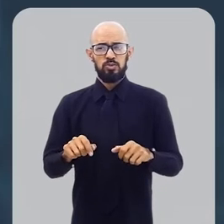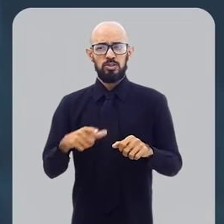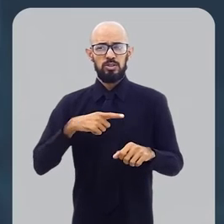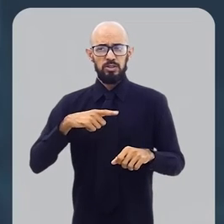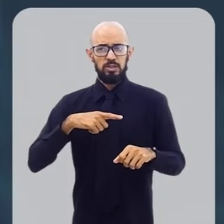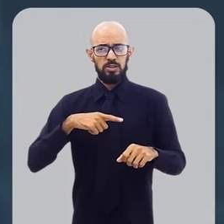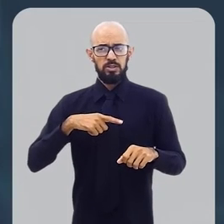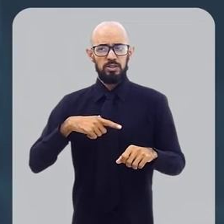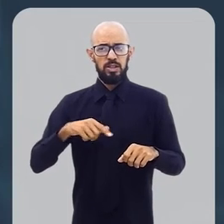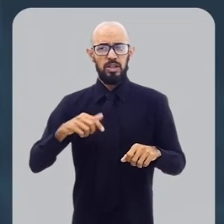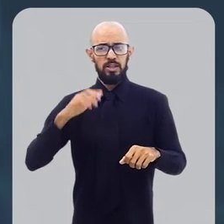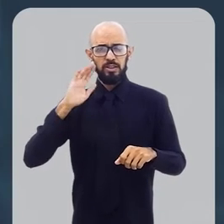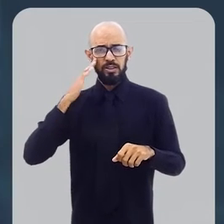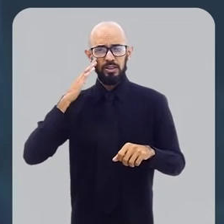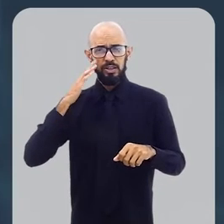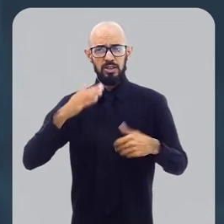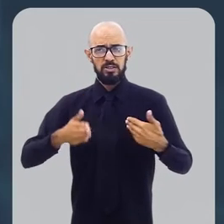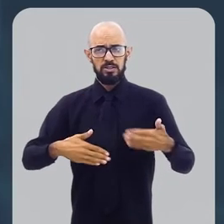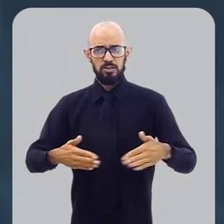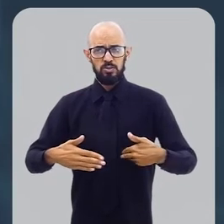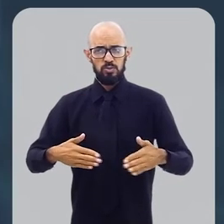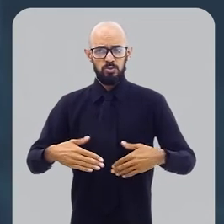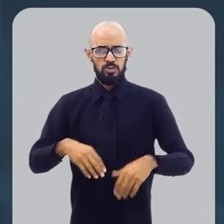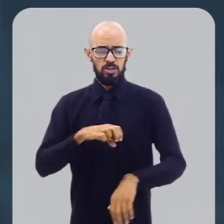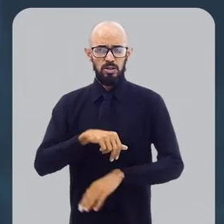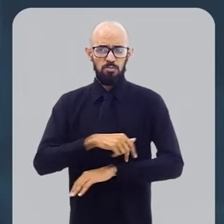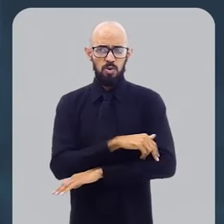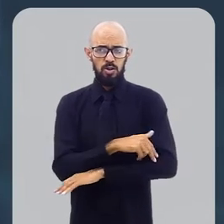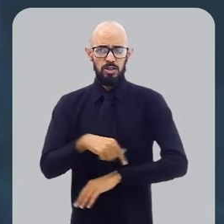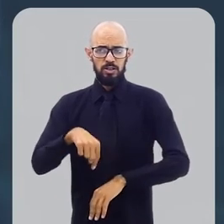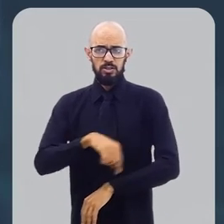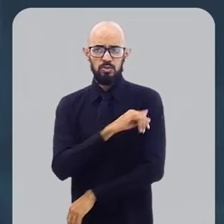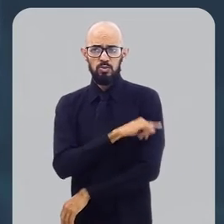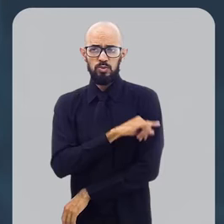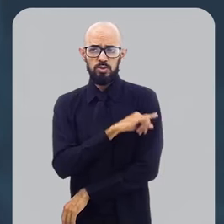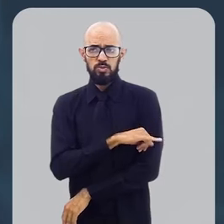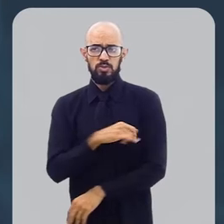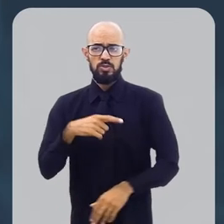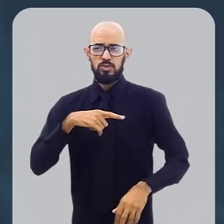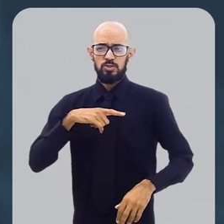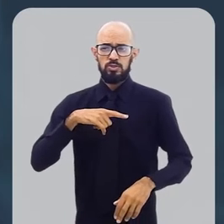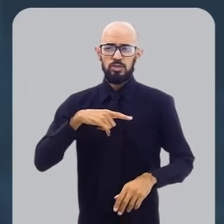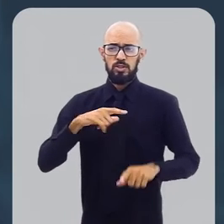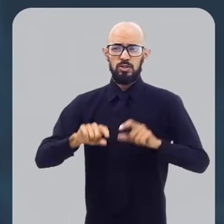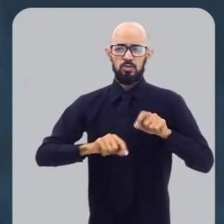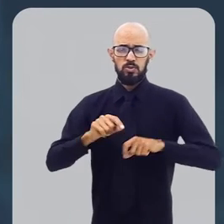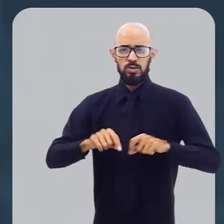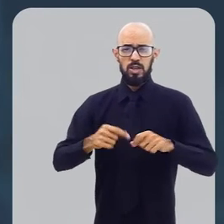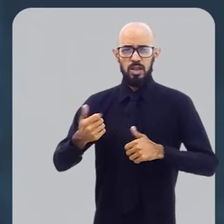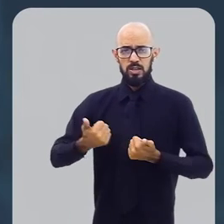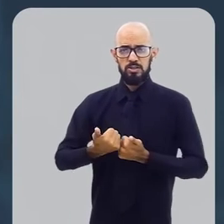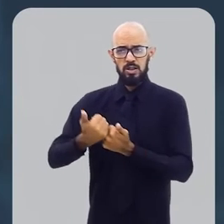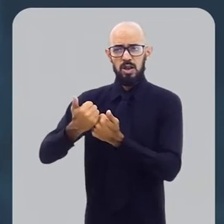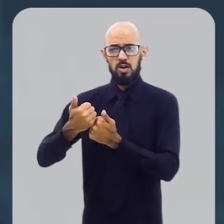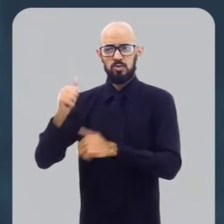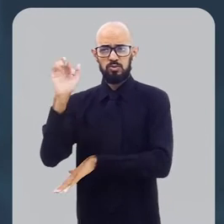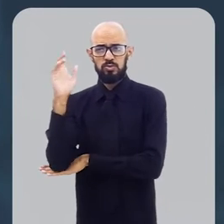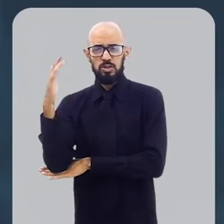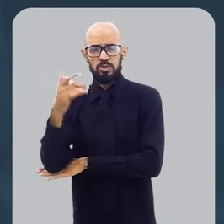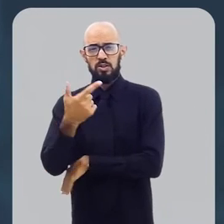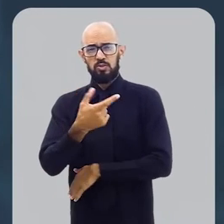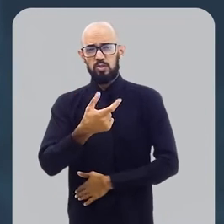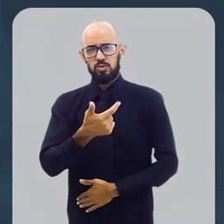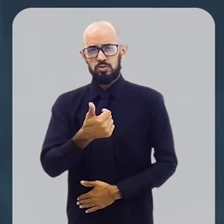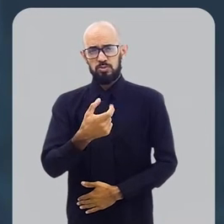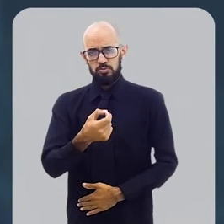que tratam exatamente da sustentabilidade dentro das empresas da moda, né? Aqui no Rio, a gente teve duas ações de beleza, o edital de moda